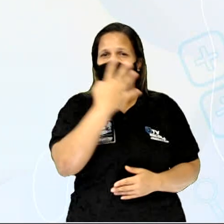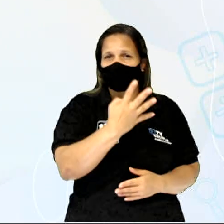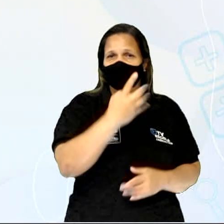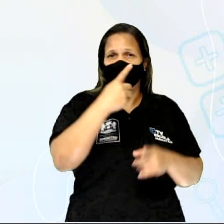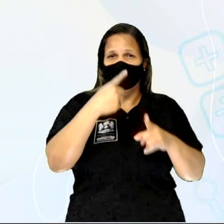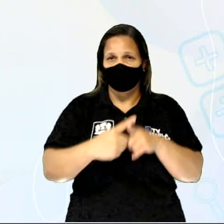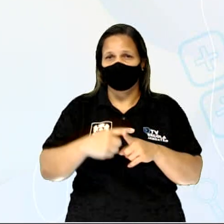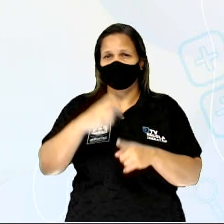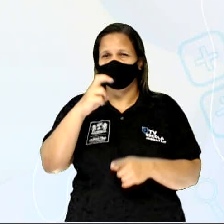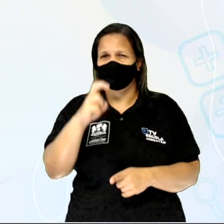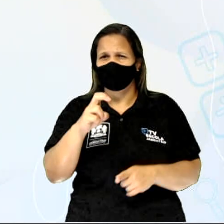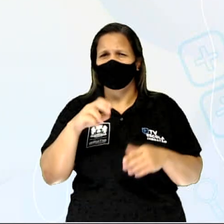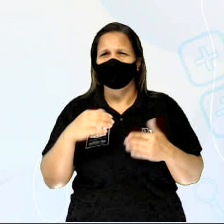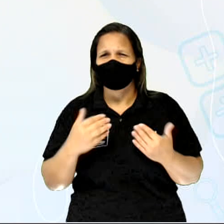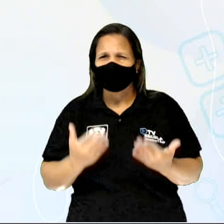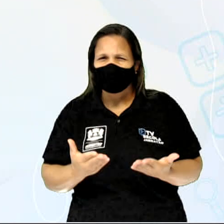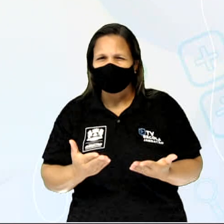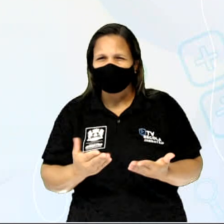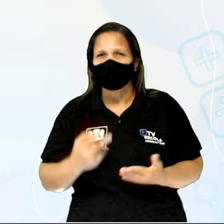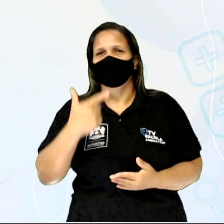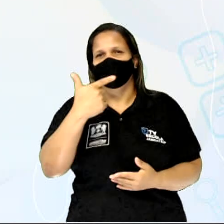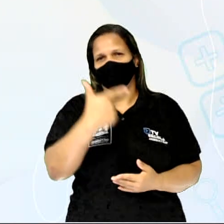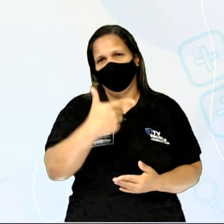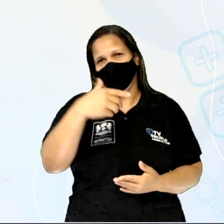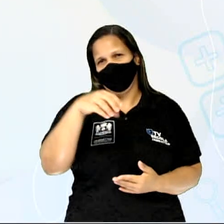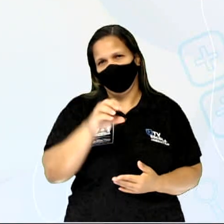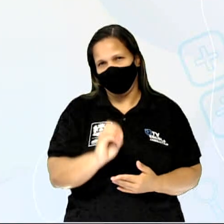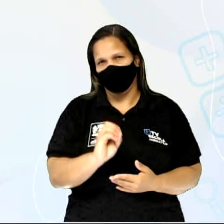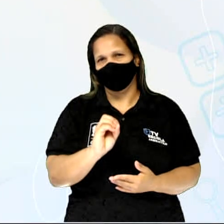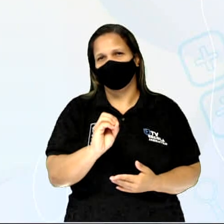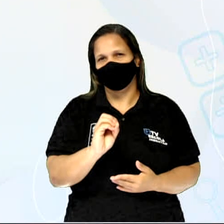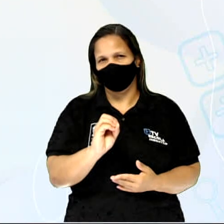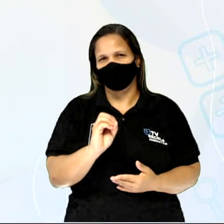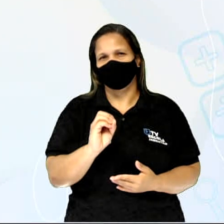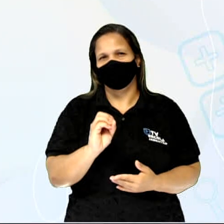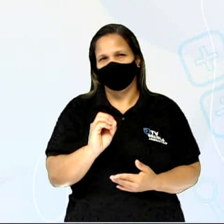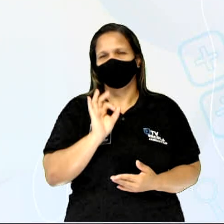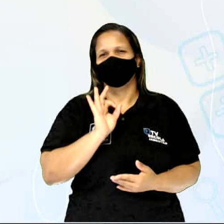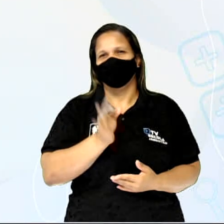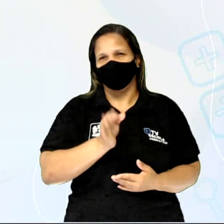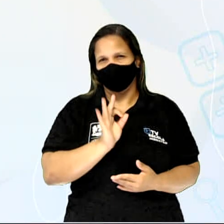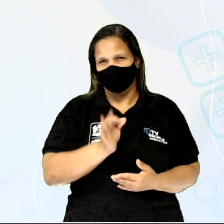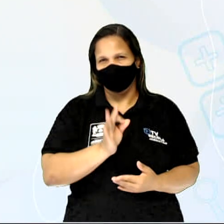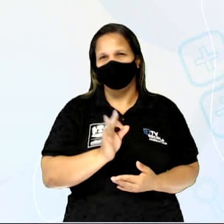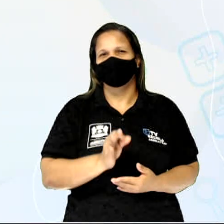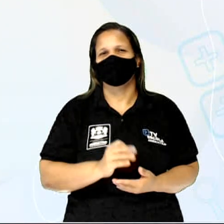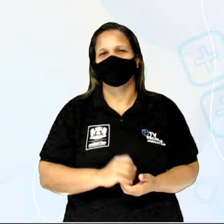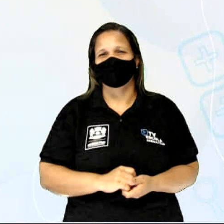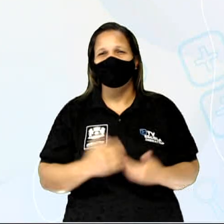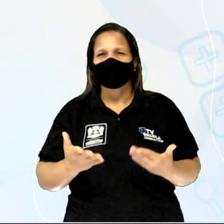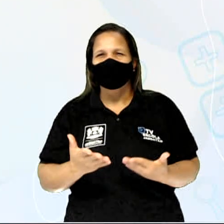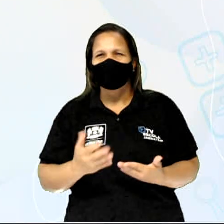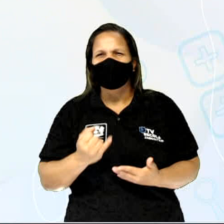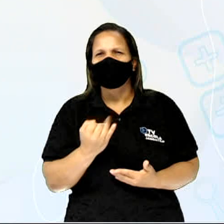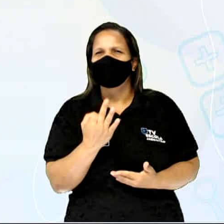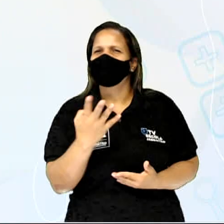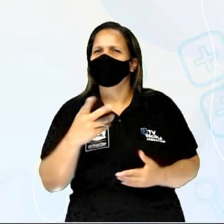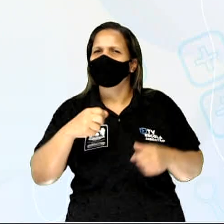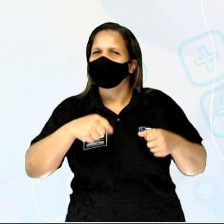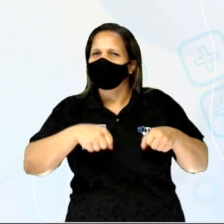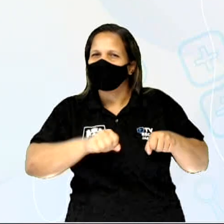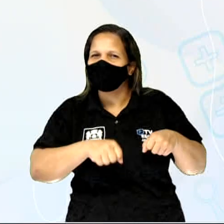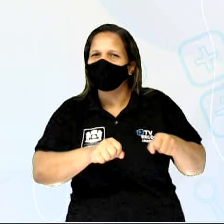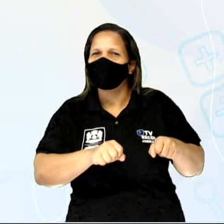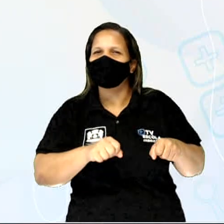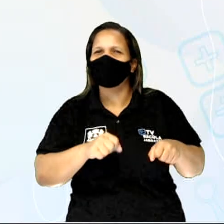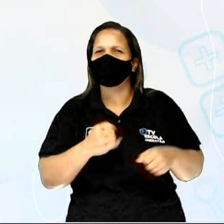5 é igual a 20 é isso mesmo assim Murilo possui 20